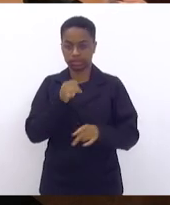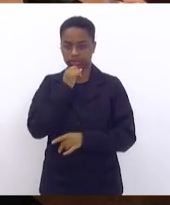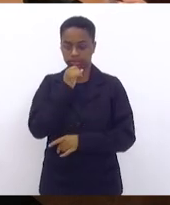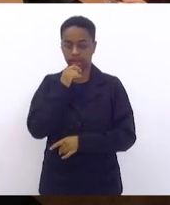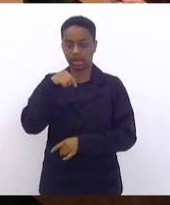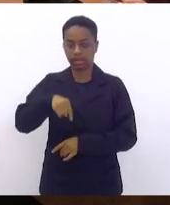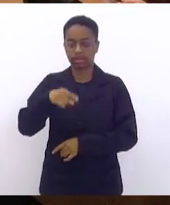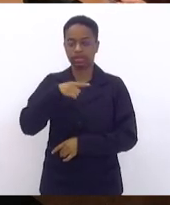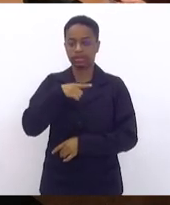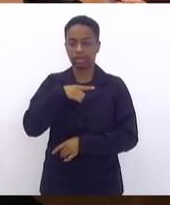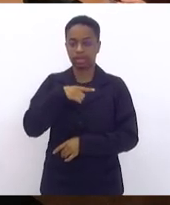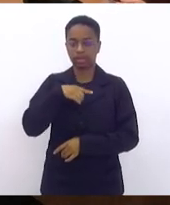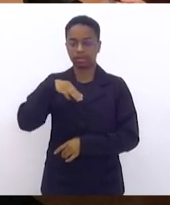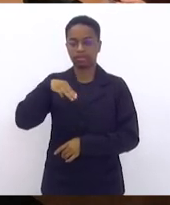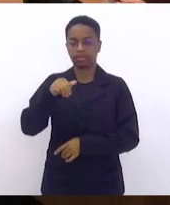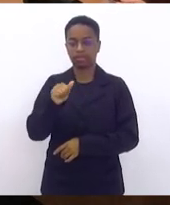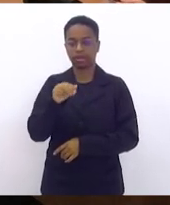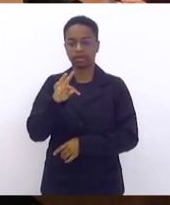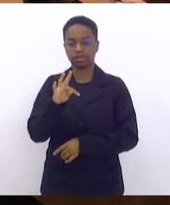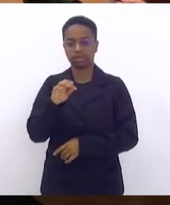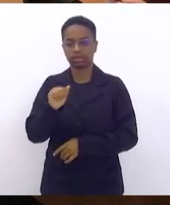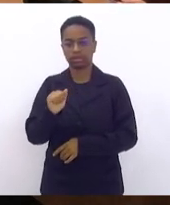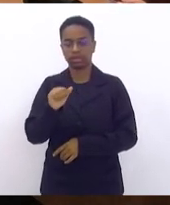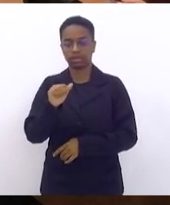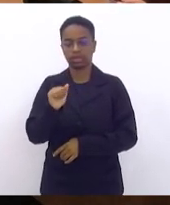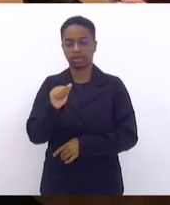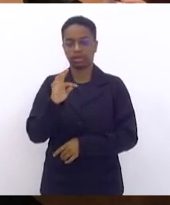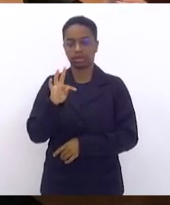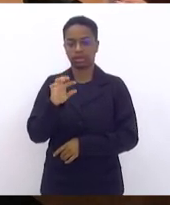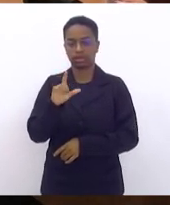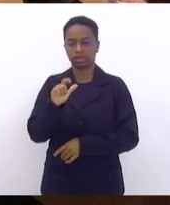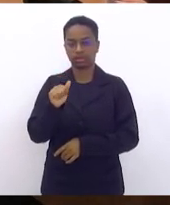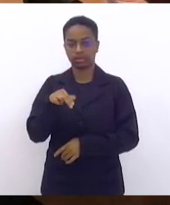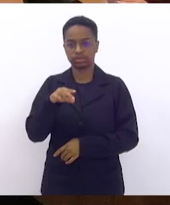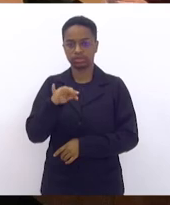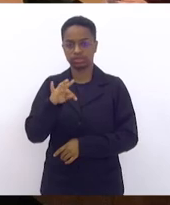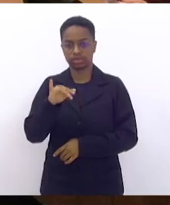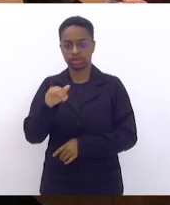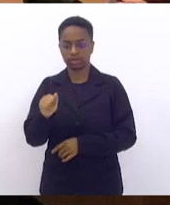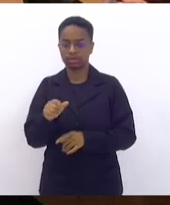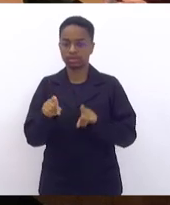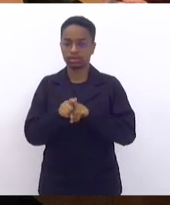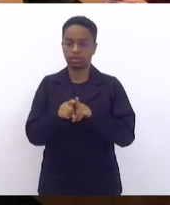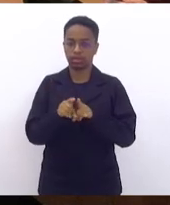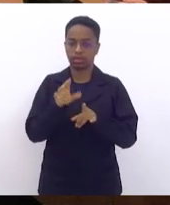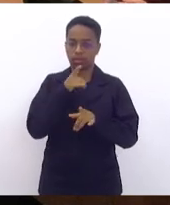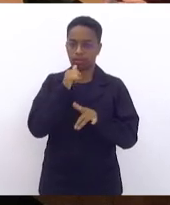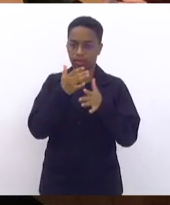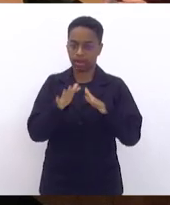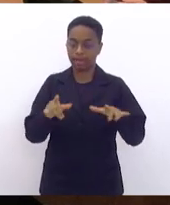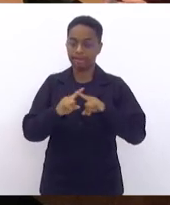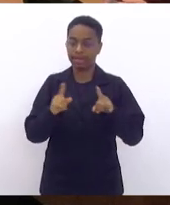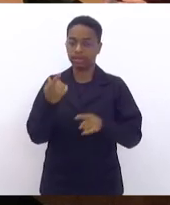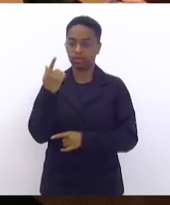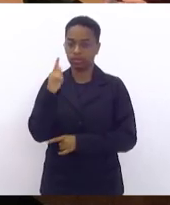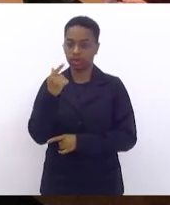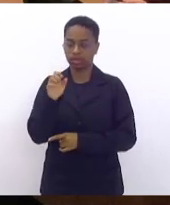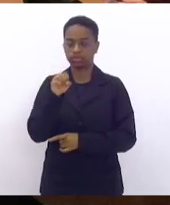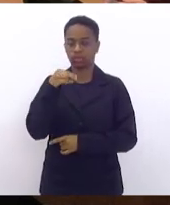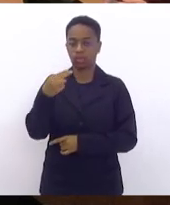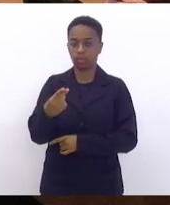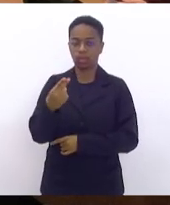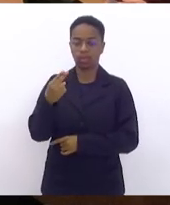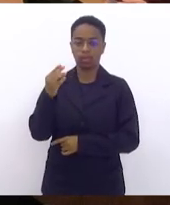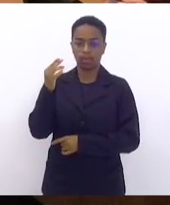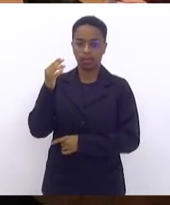Mata Atlântica, temos o mar, então temos que ter reservas extrativistas marinhas. Um estado de Goiás ou de Mato Grosso não